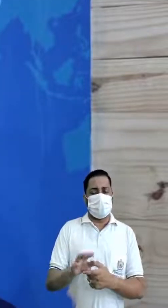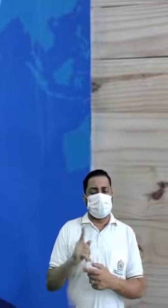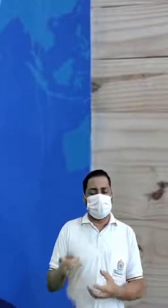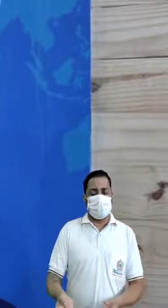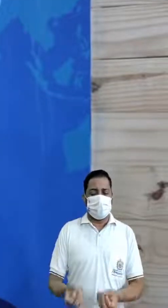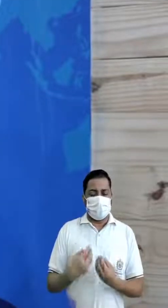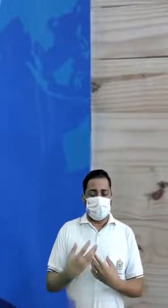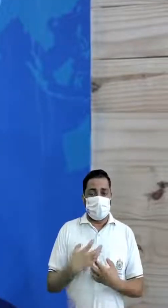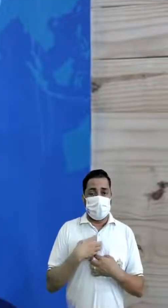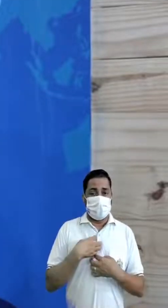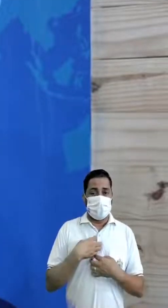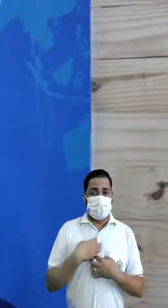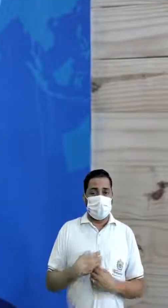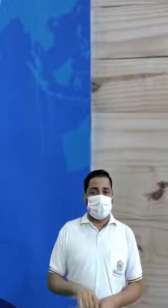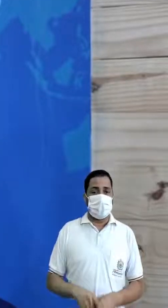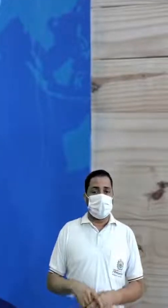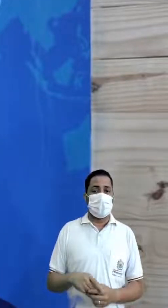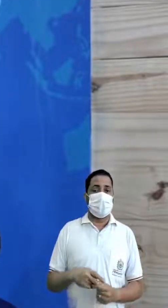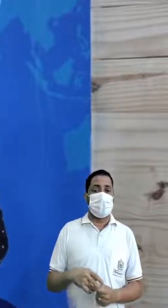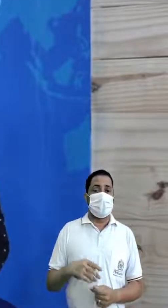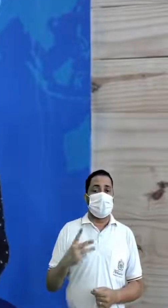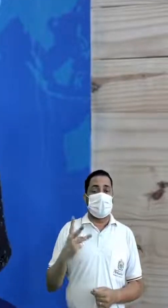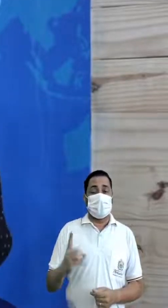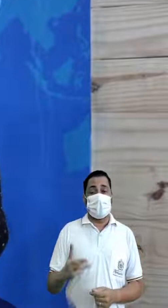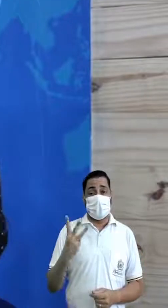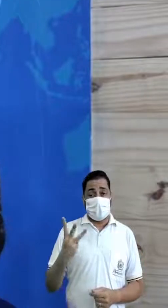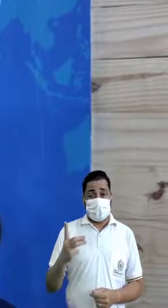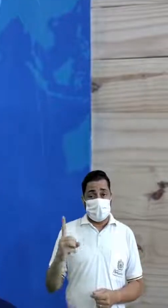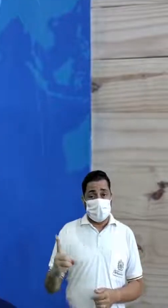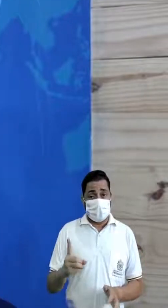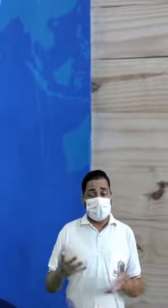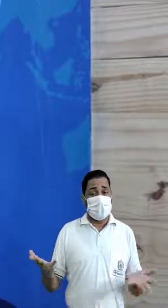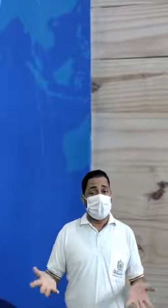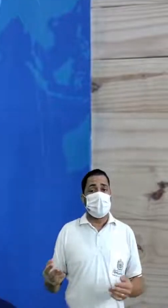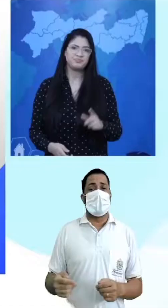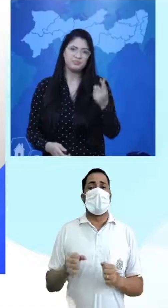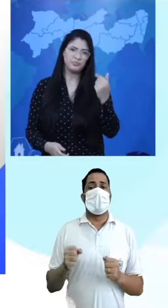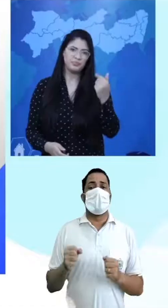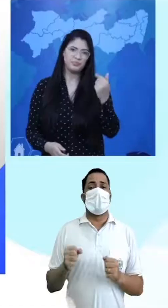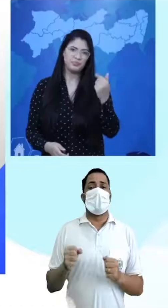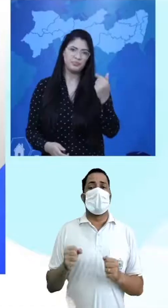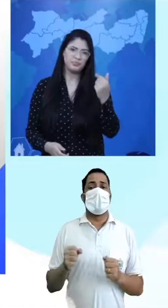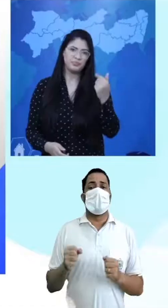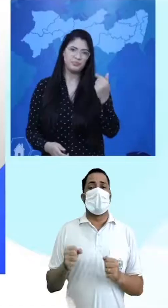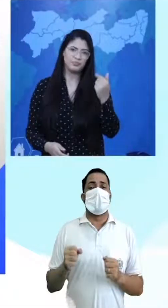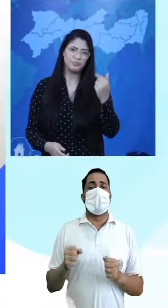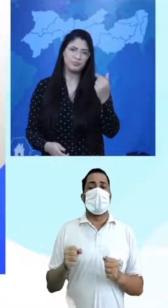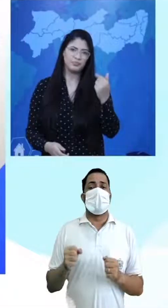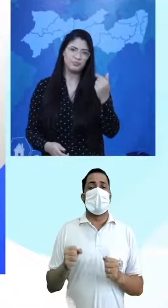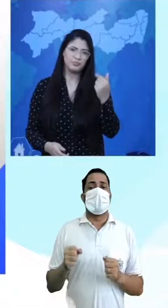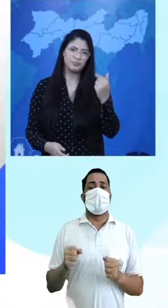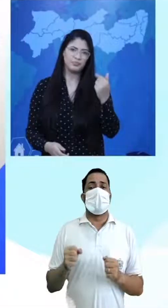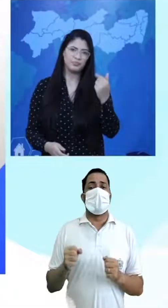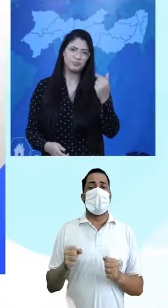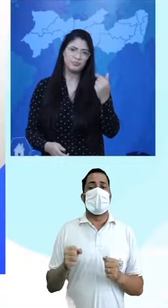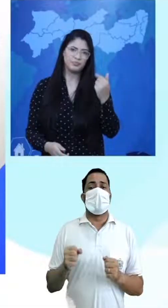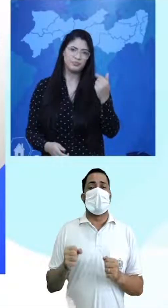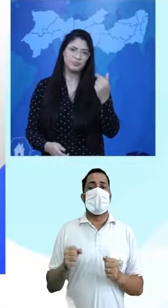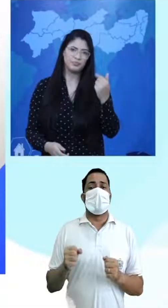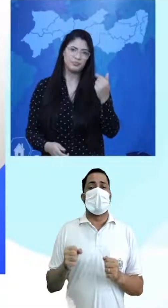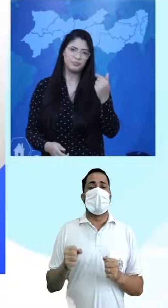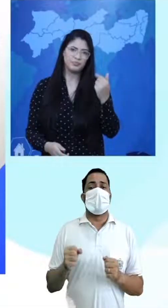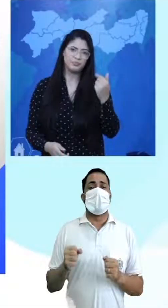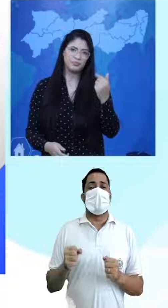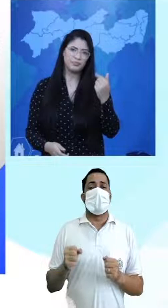de tridimensionalidade para as obras. Então, agora vocês podem observar o retrato da